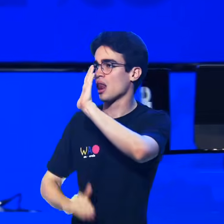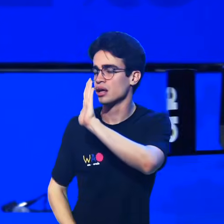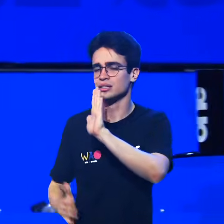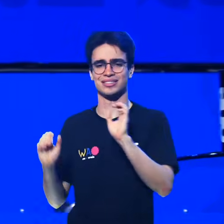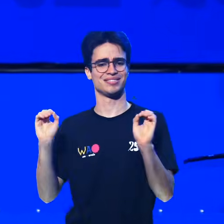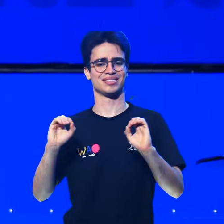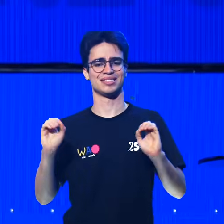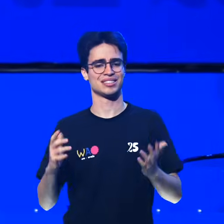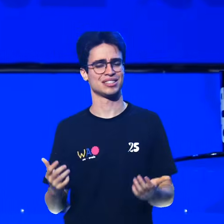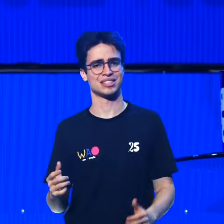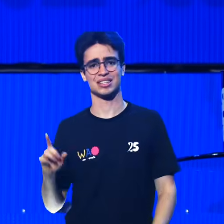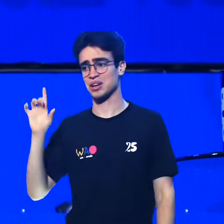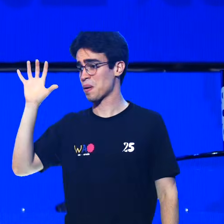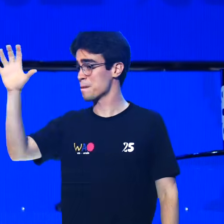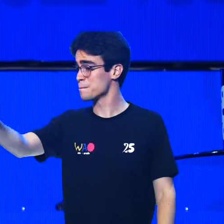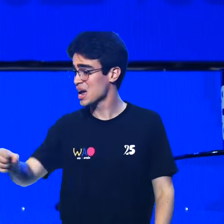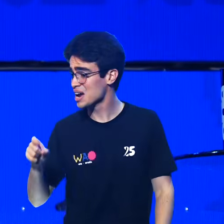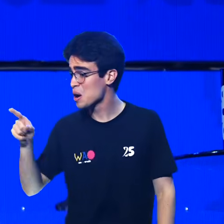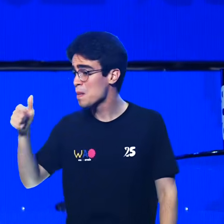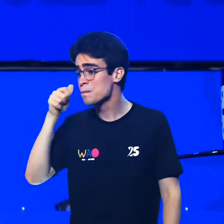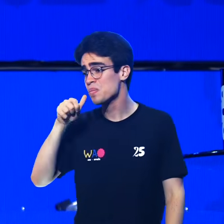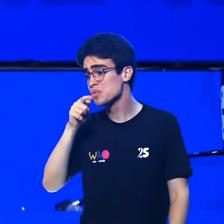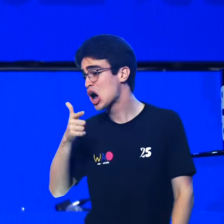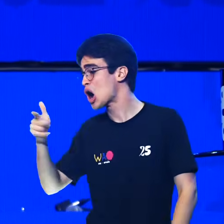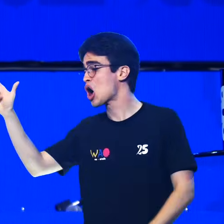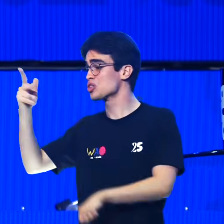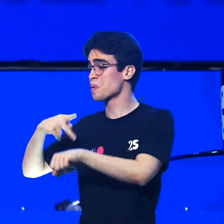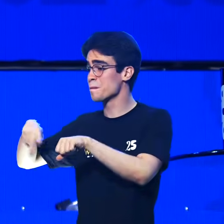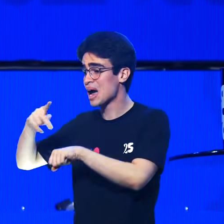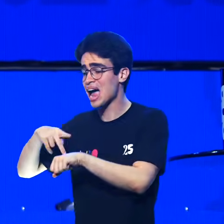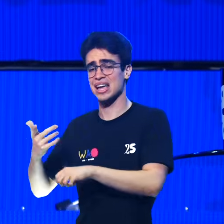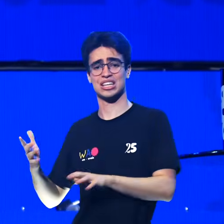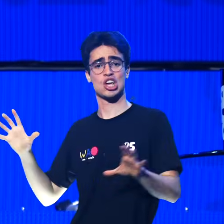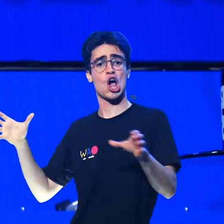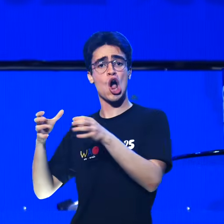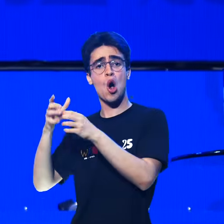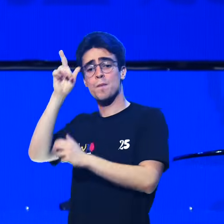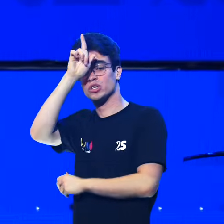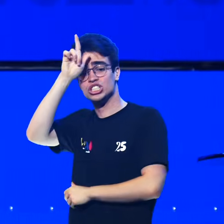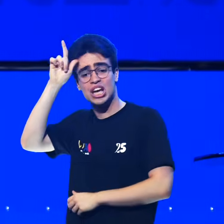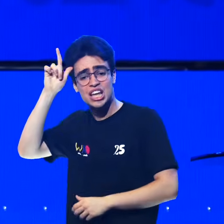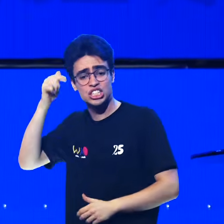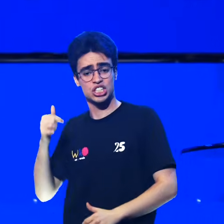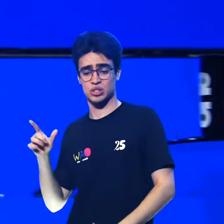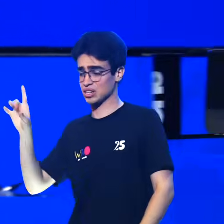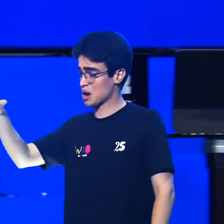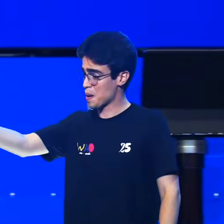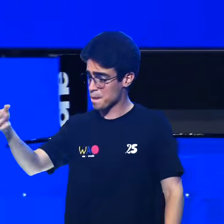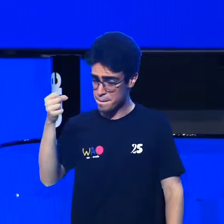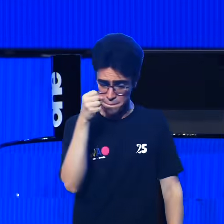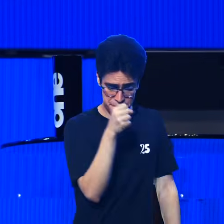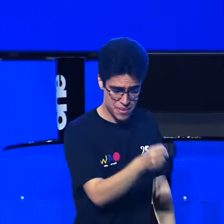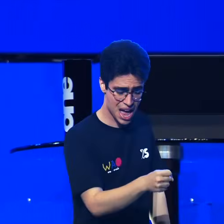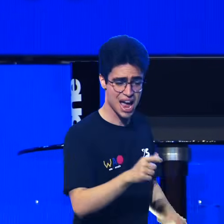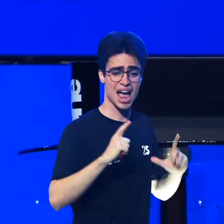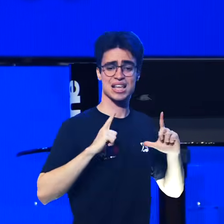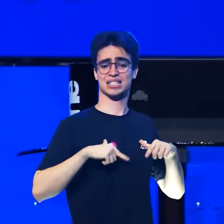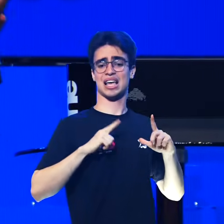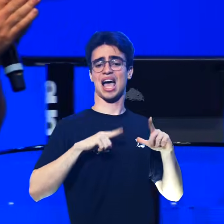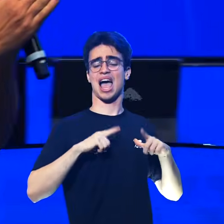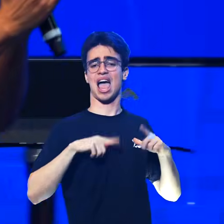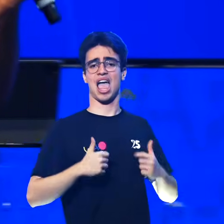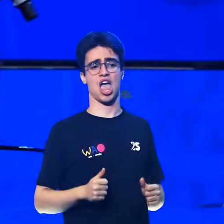Deus pega uma moabita, uma mulher que é do povo gentil, traz para Israel